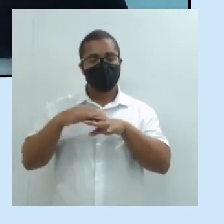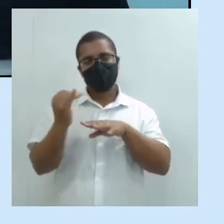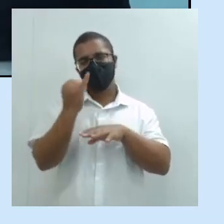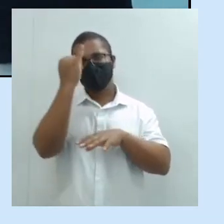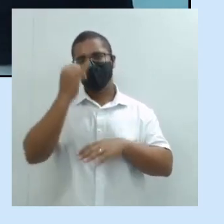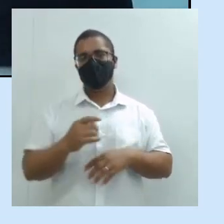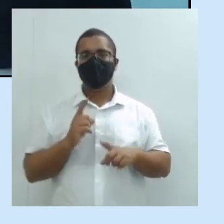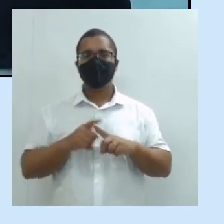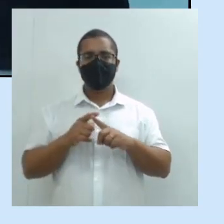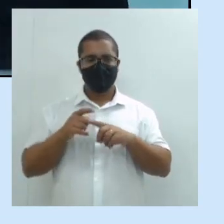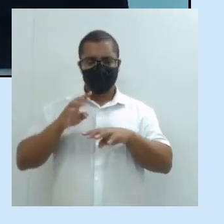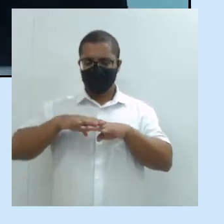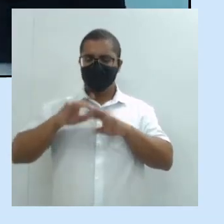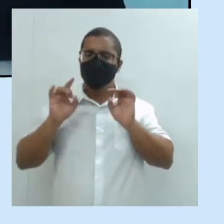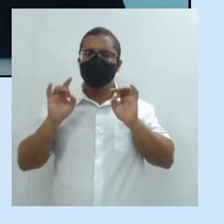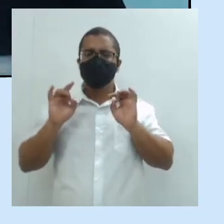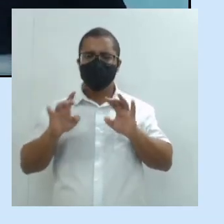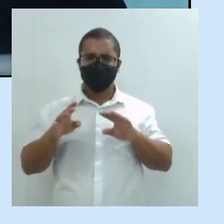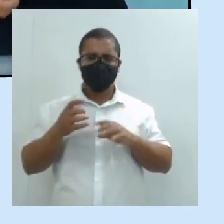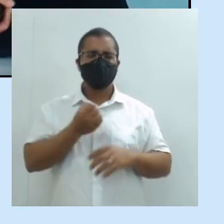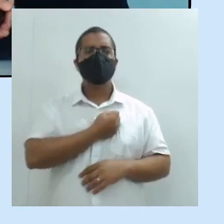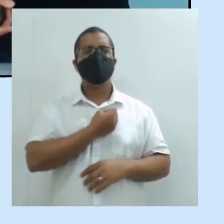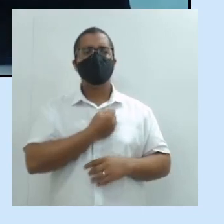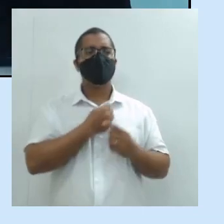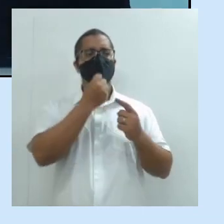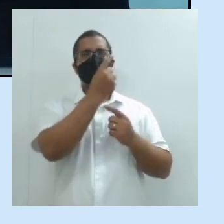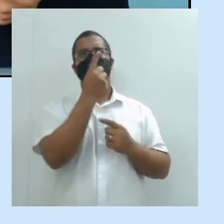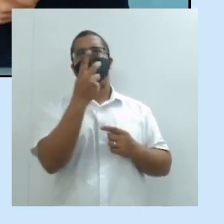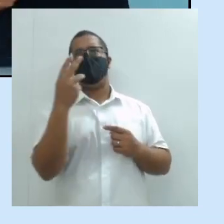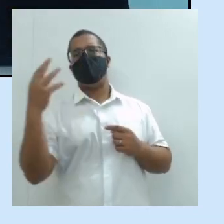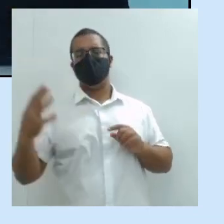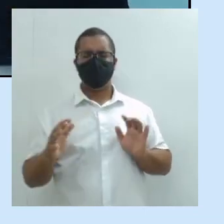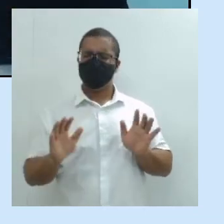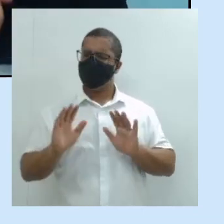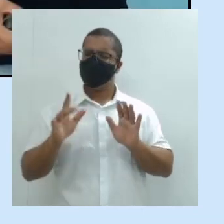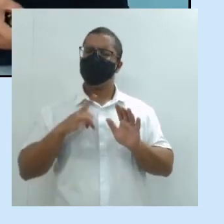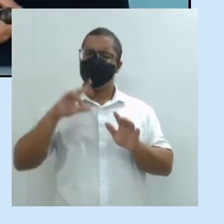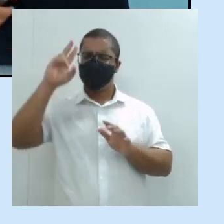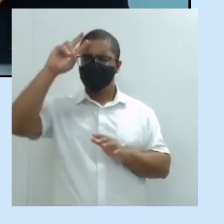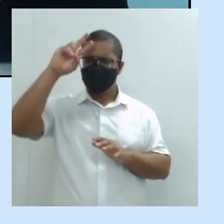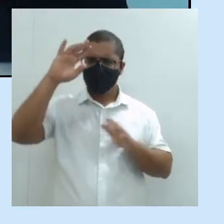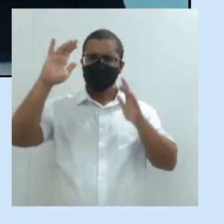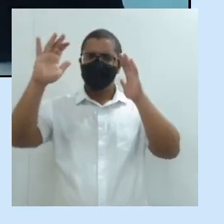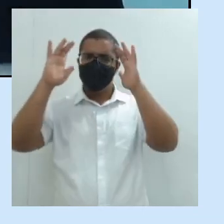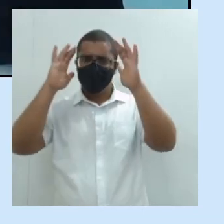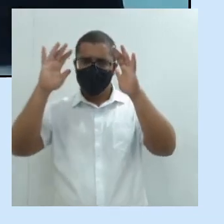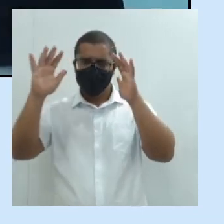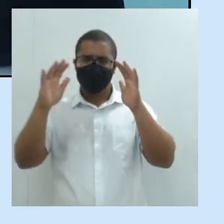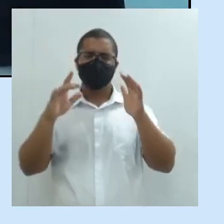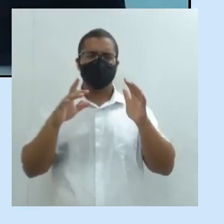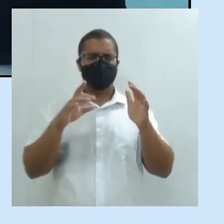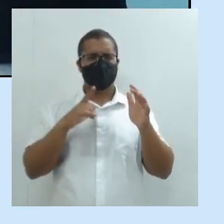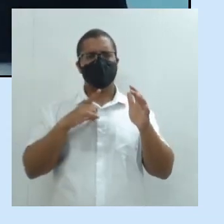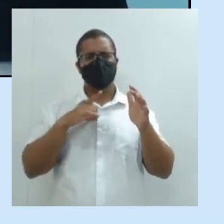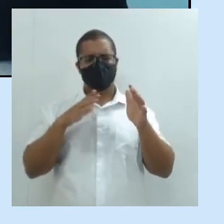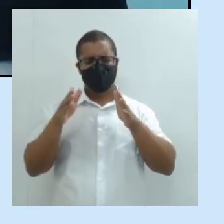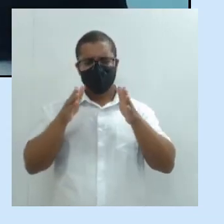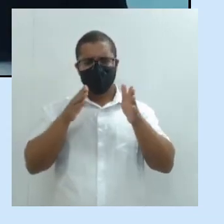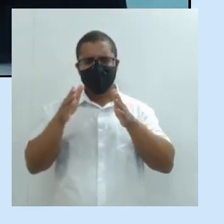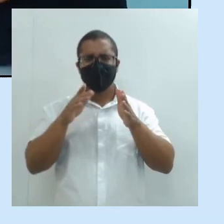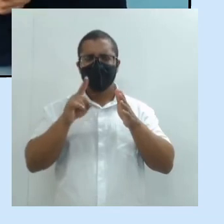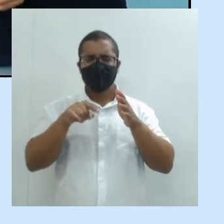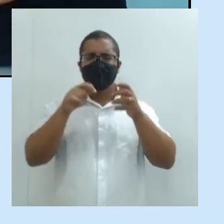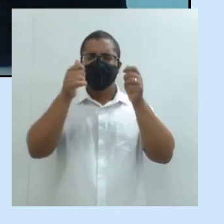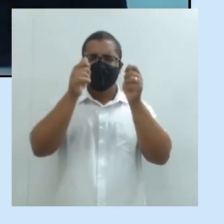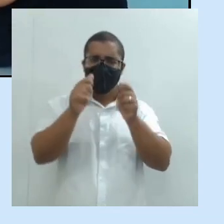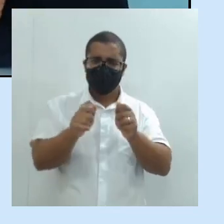porque matemática não são números. Matemática tem sua história, sua filosofia, tem a parte mais